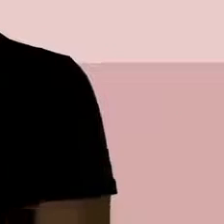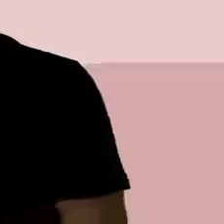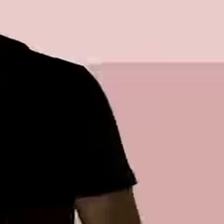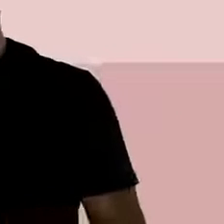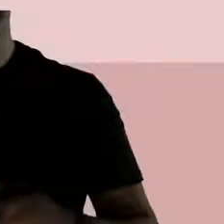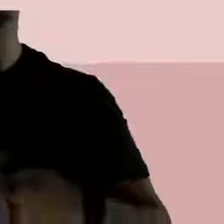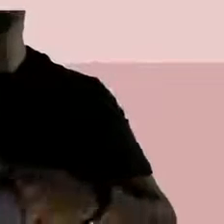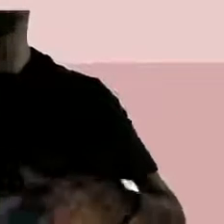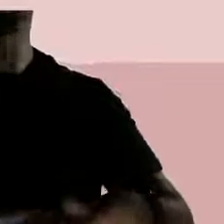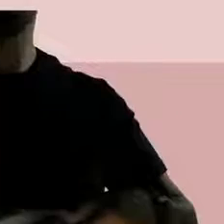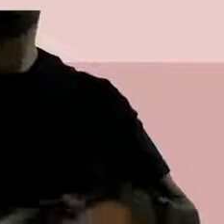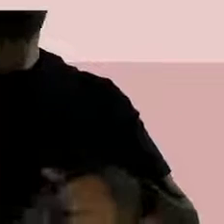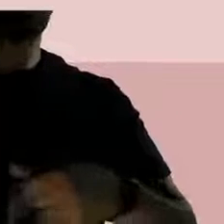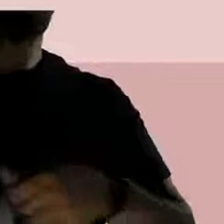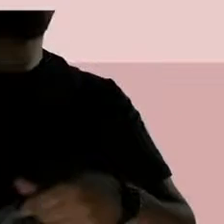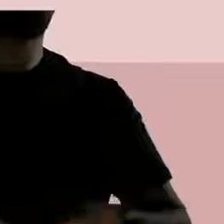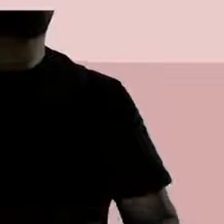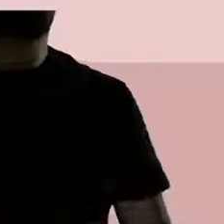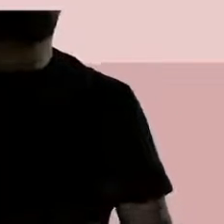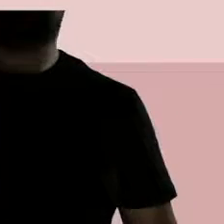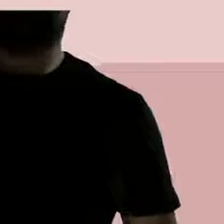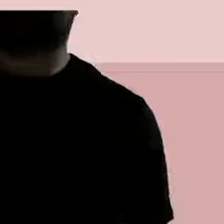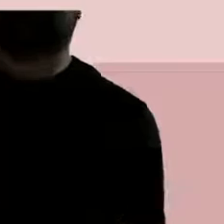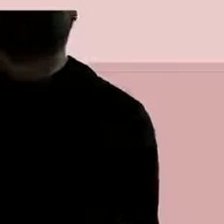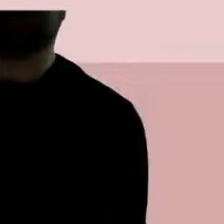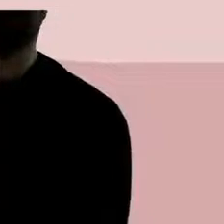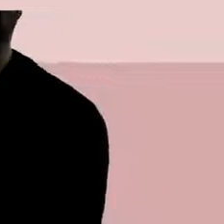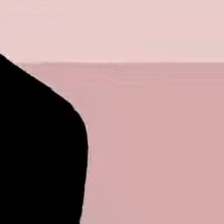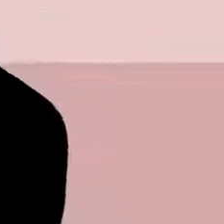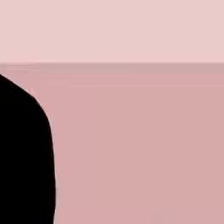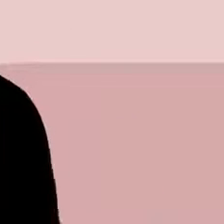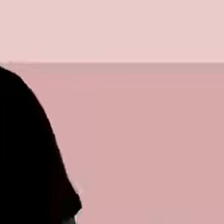Always a mystery,